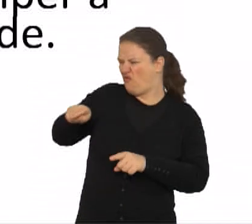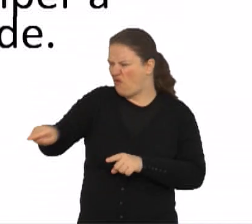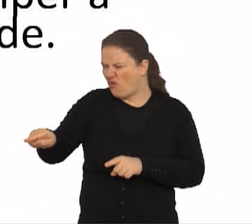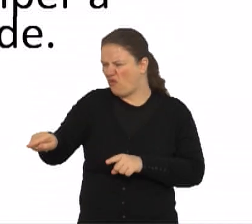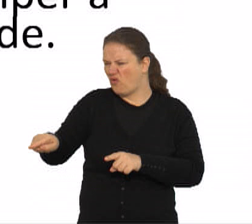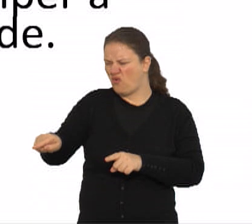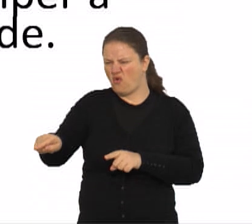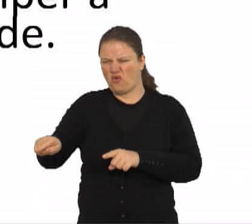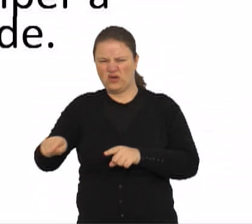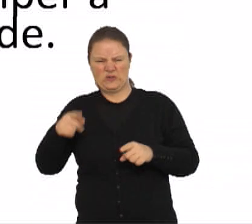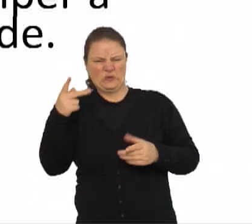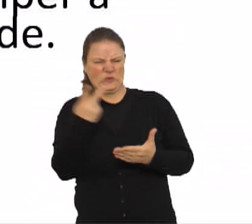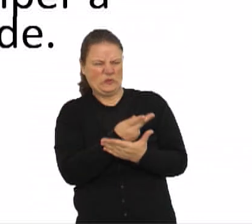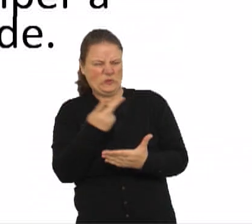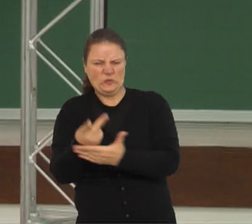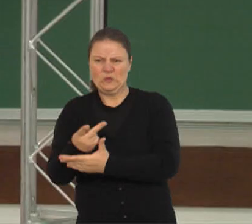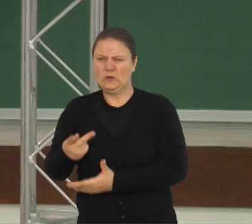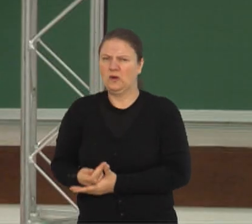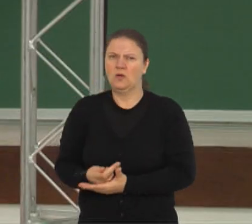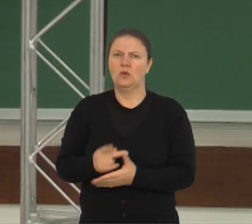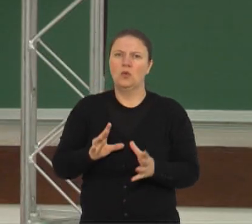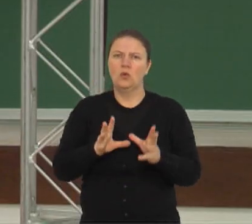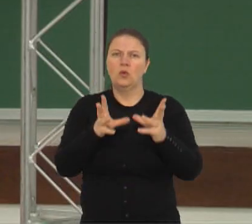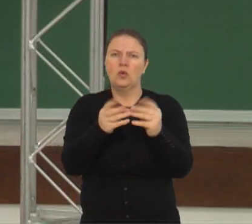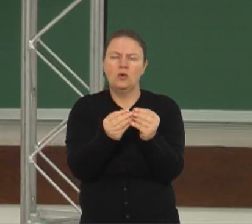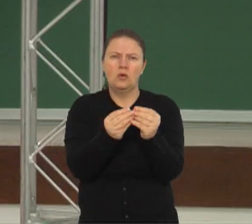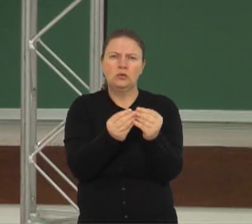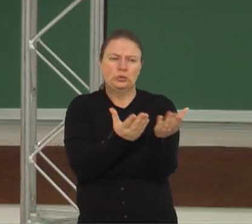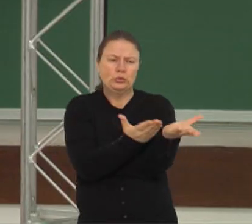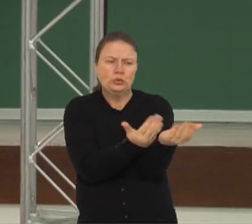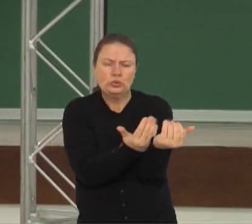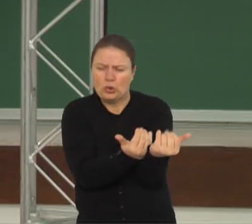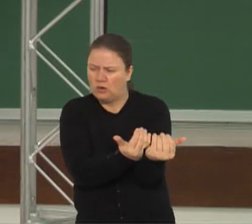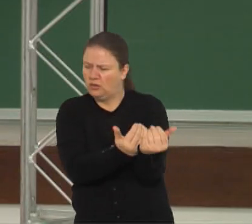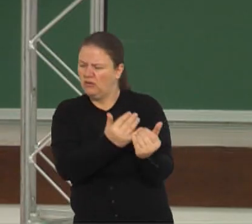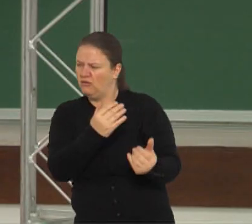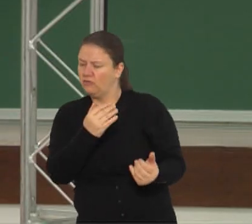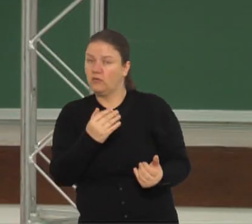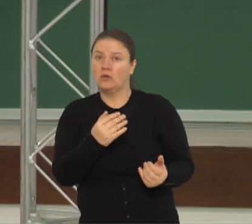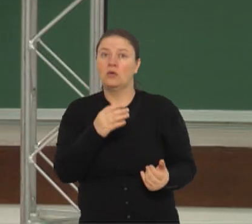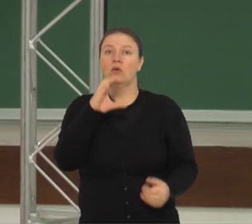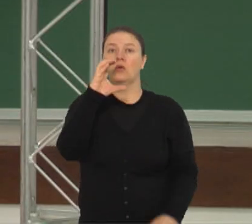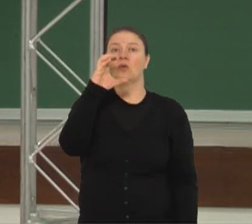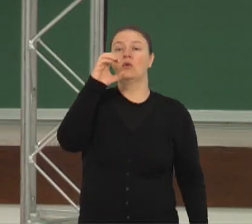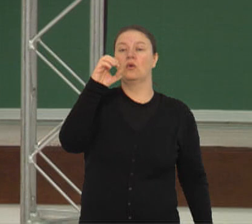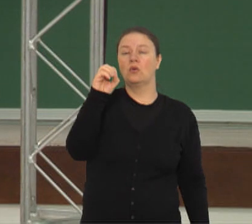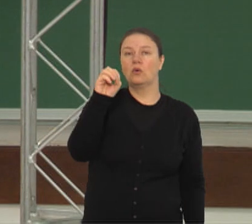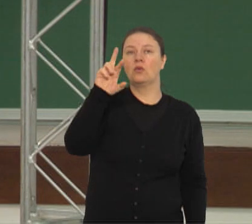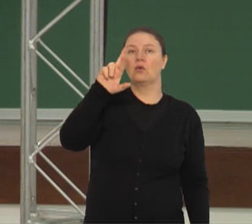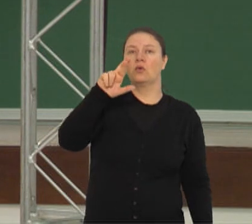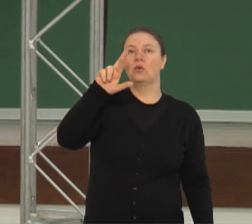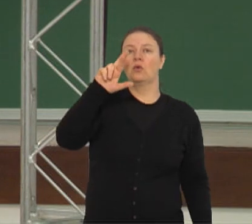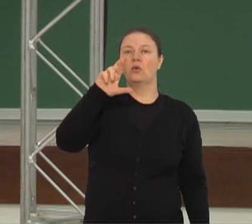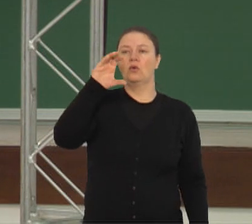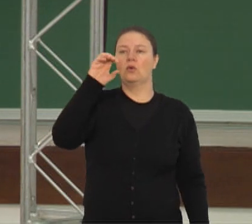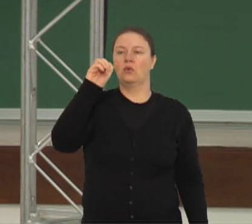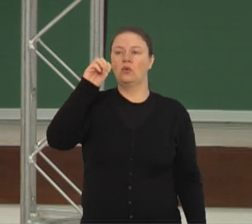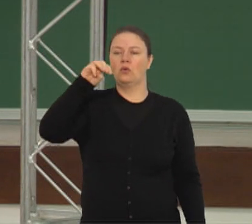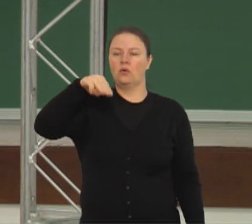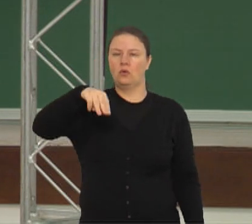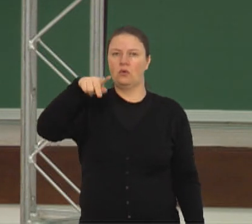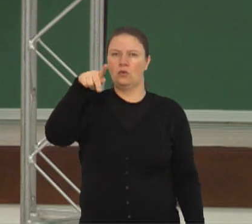a juventude. O que é corromper a juventude? Você tem que lembrar que Grécia era uma sociedade